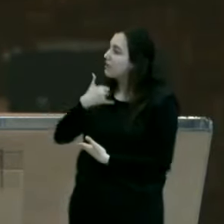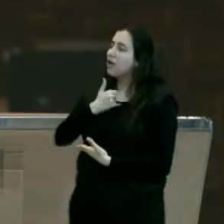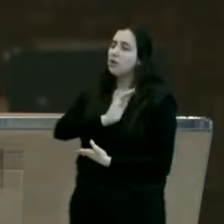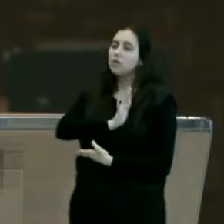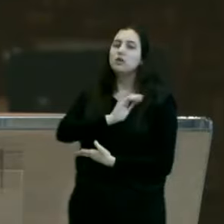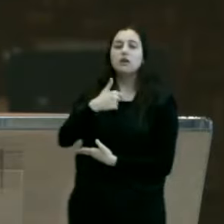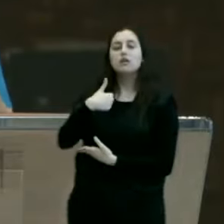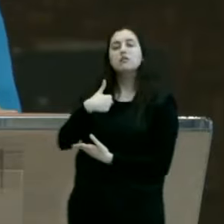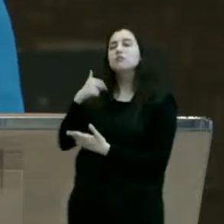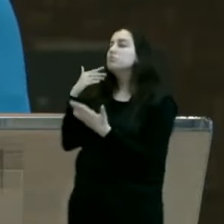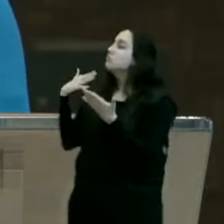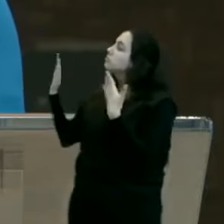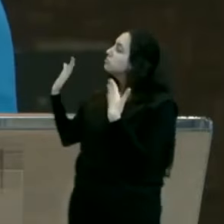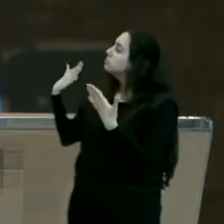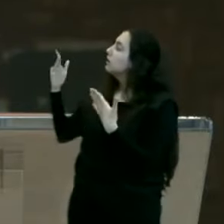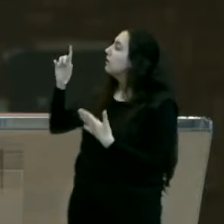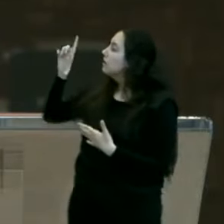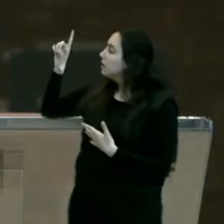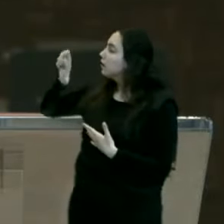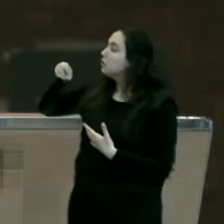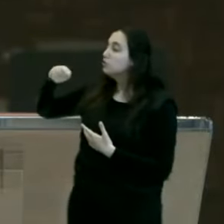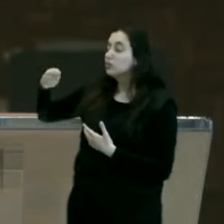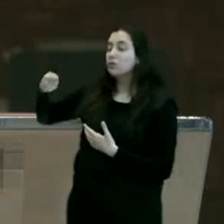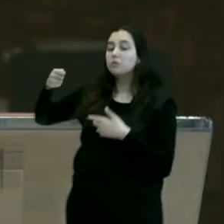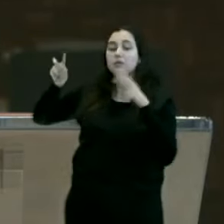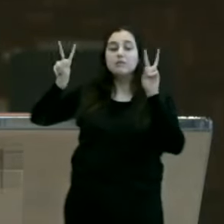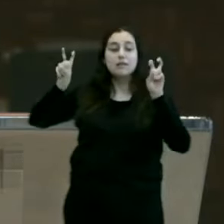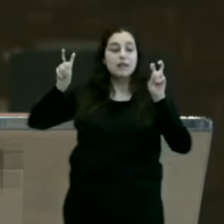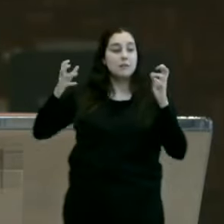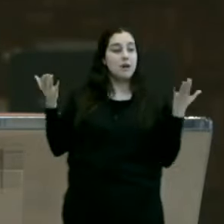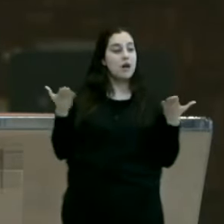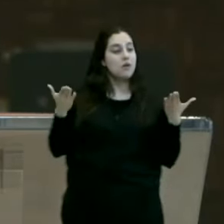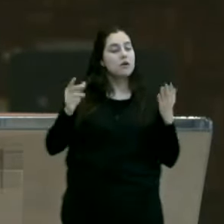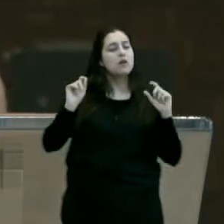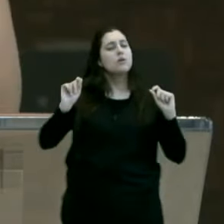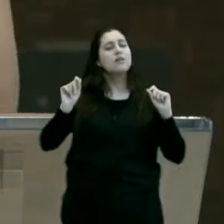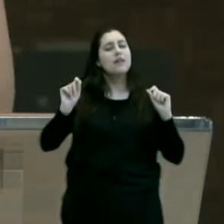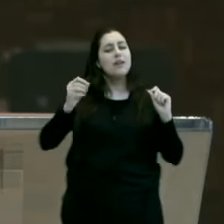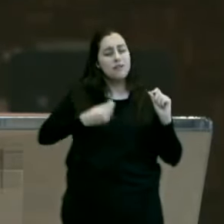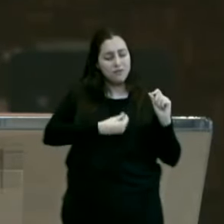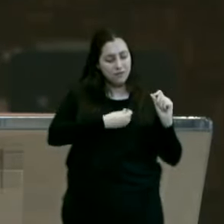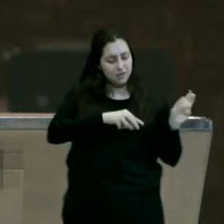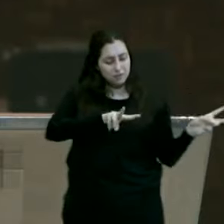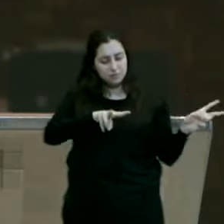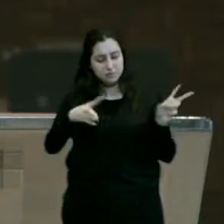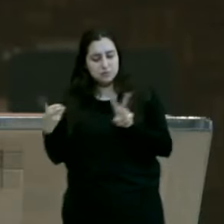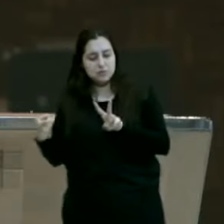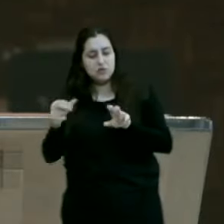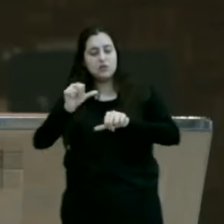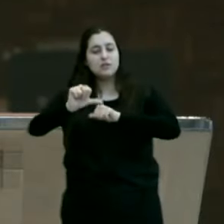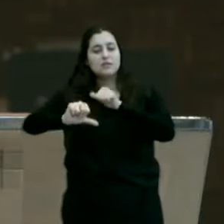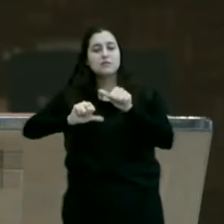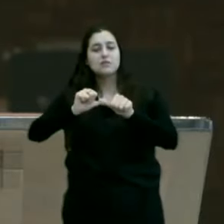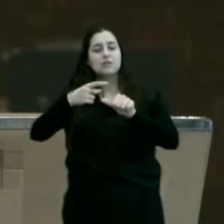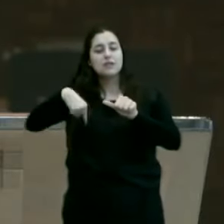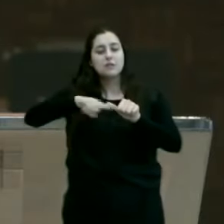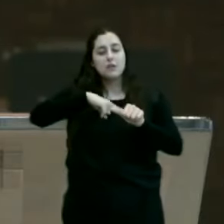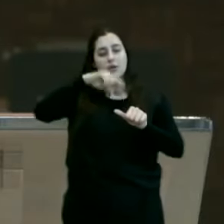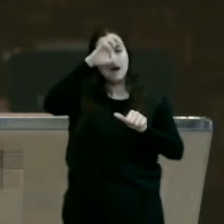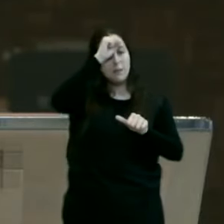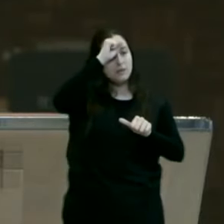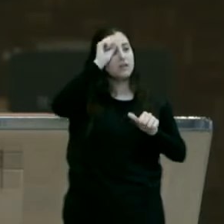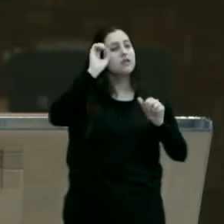falar com o Senhor a respeito dessa desconfiguração que nós aprendemos, que